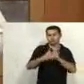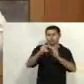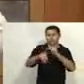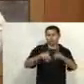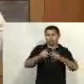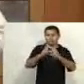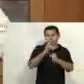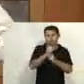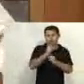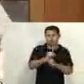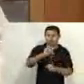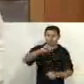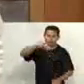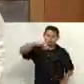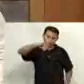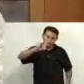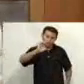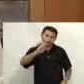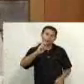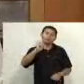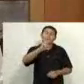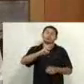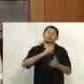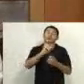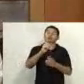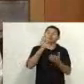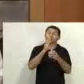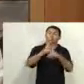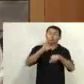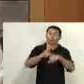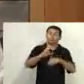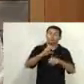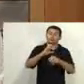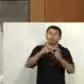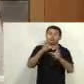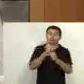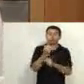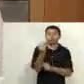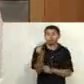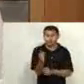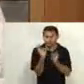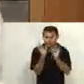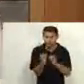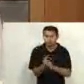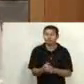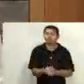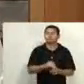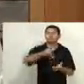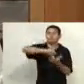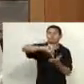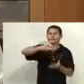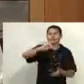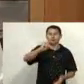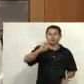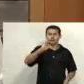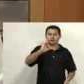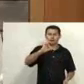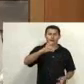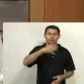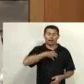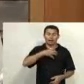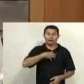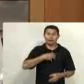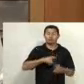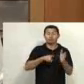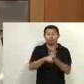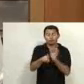população. Cálculo de inferência estatística, nesse semestre não veremos no curso de métodos quantitativos. IDC Bahia também pergunta, como a